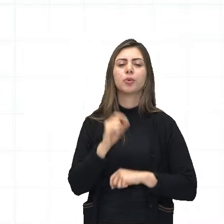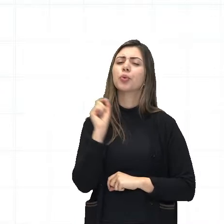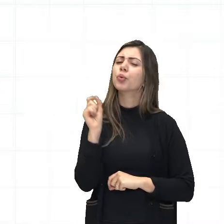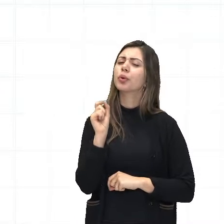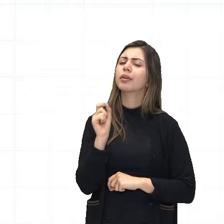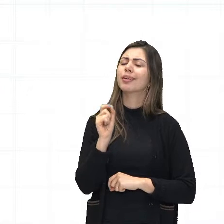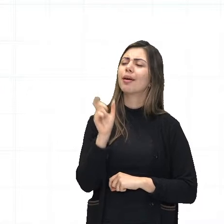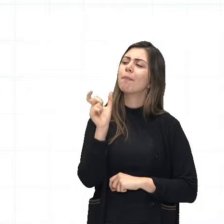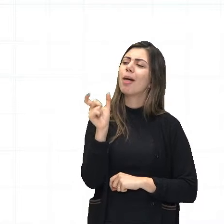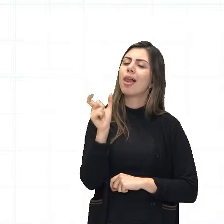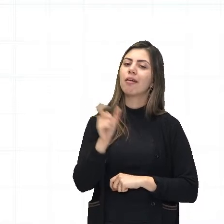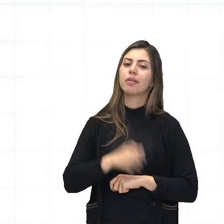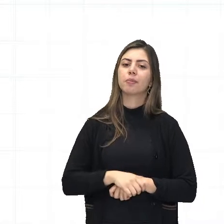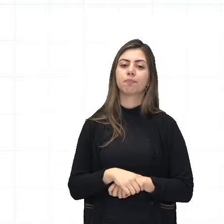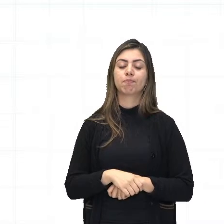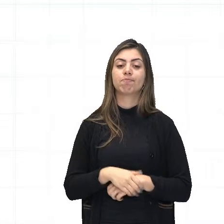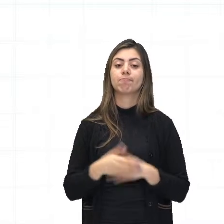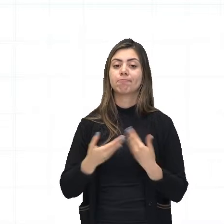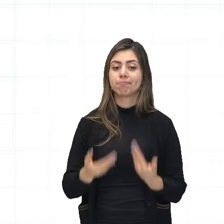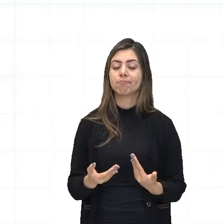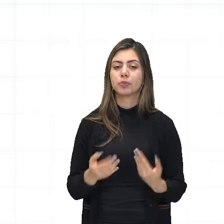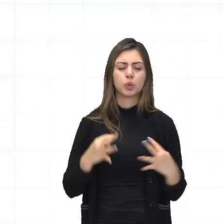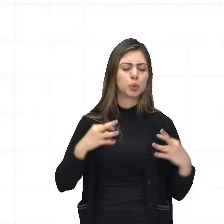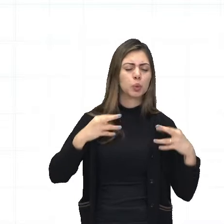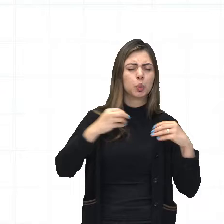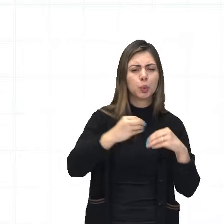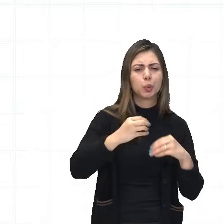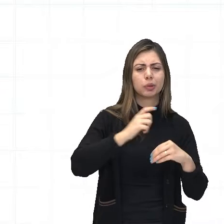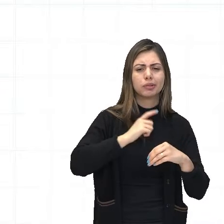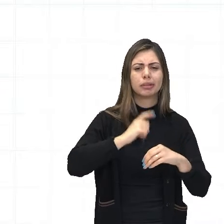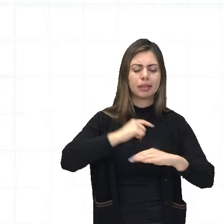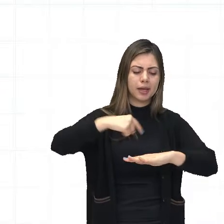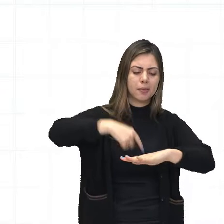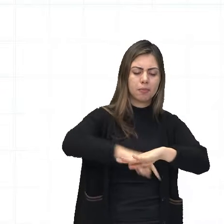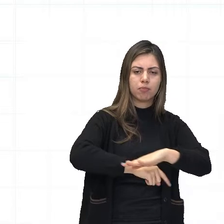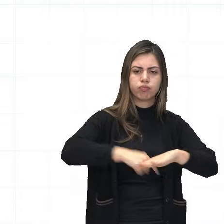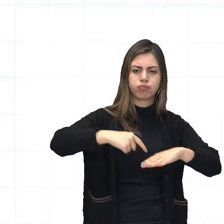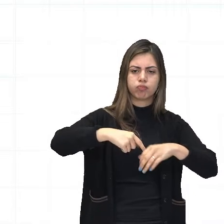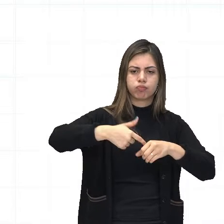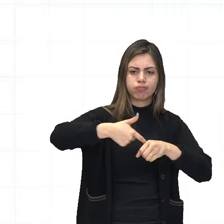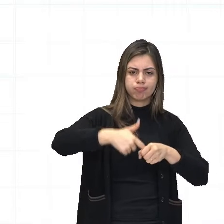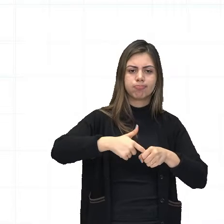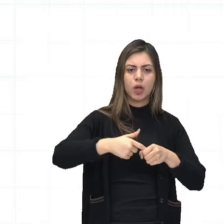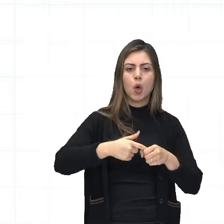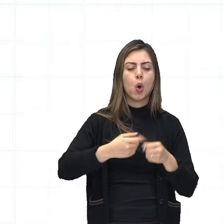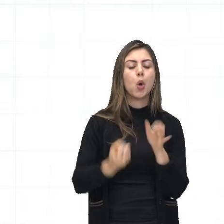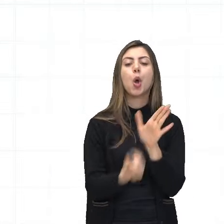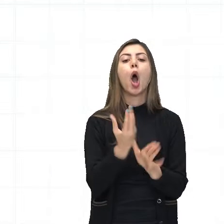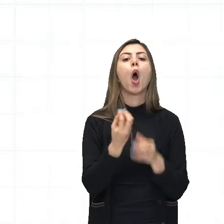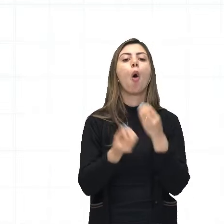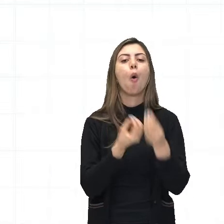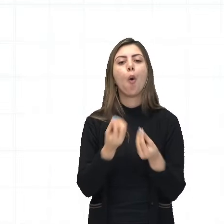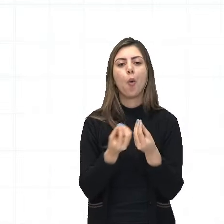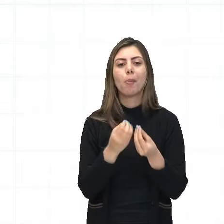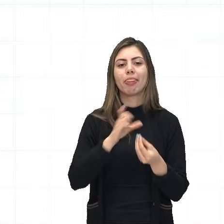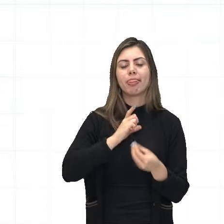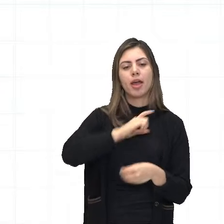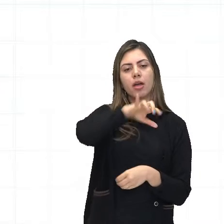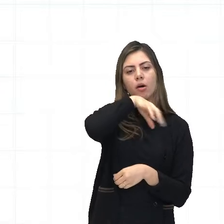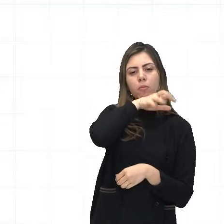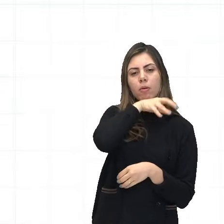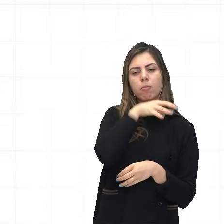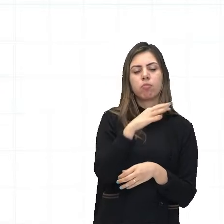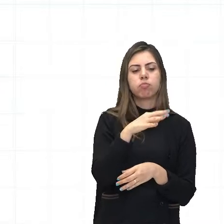combustão? Todos os combustíveis fósseis são formados por compostos